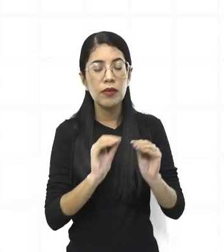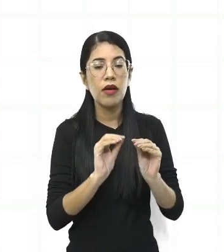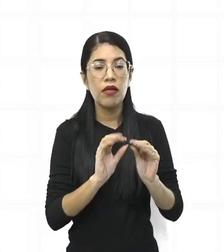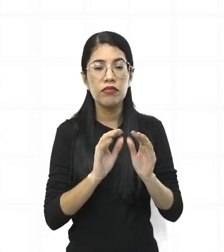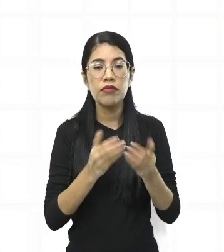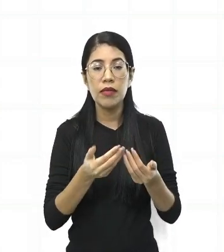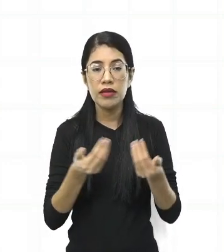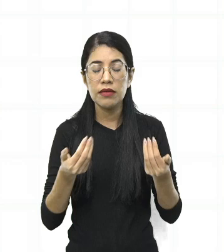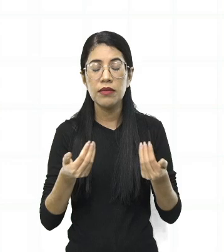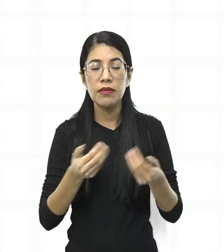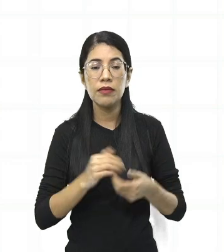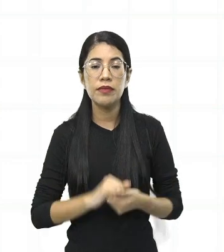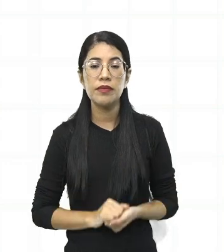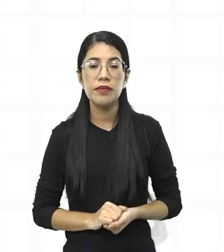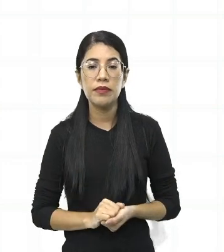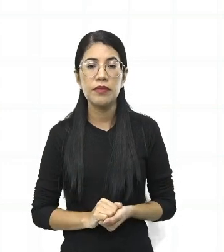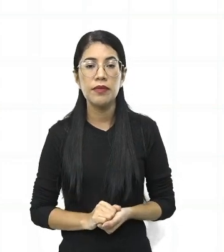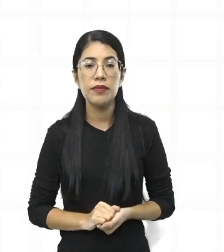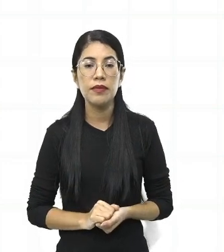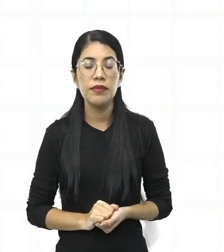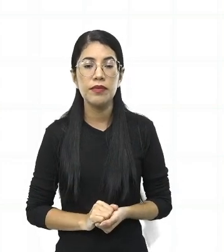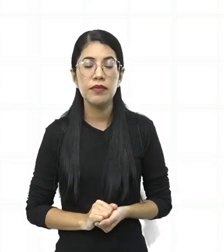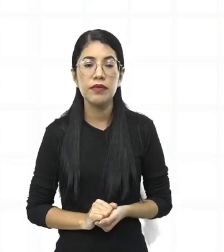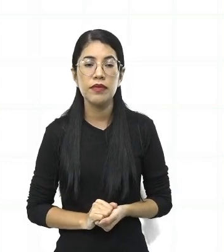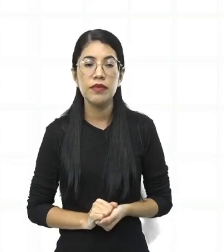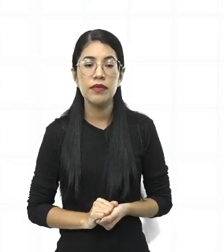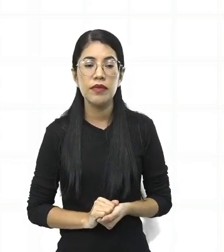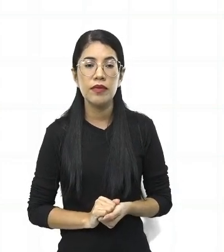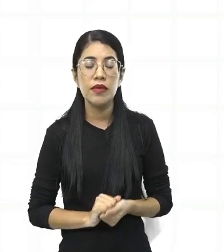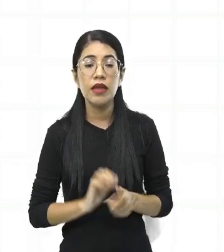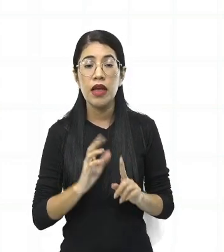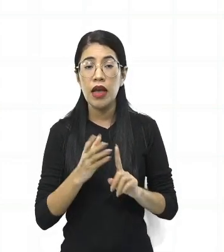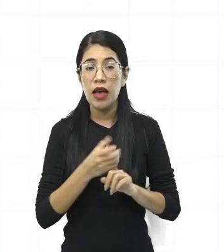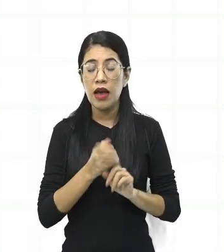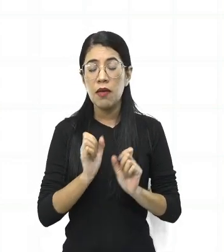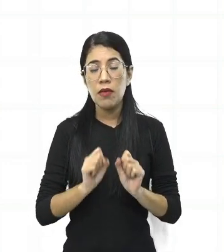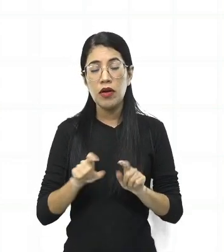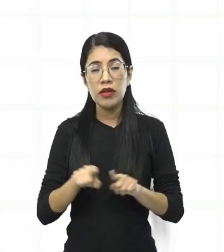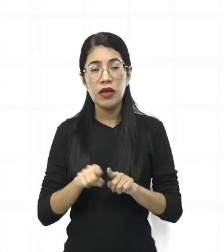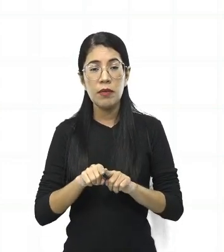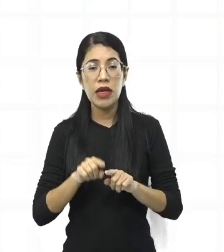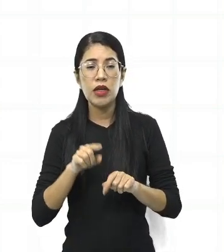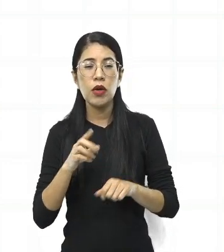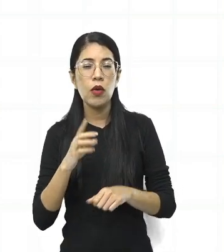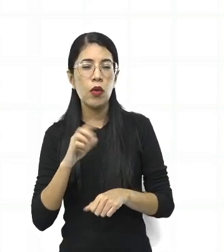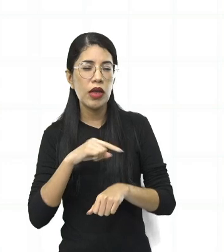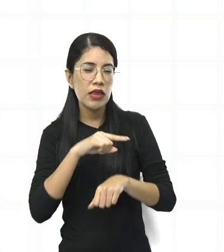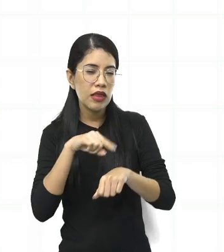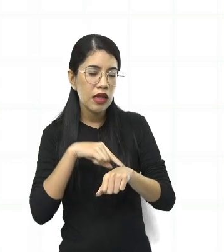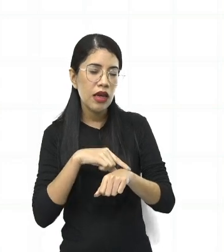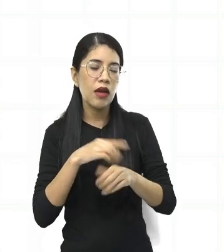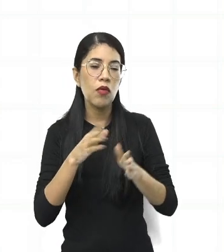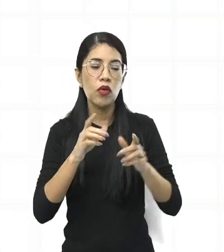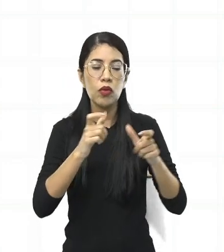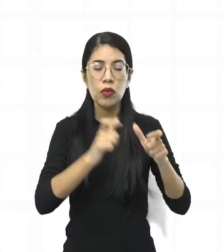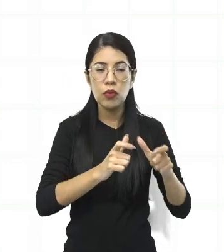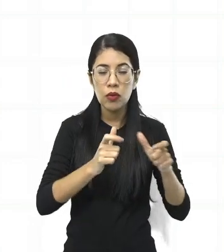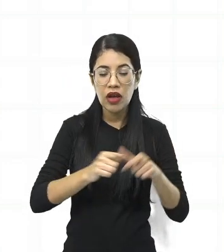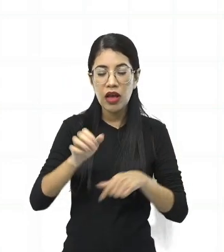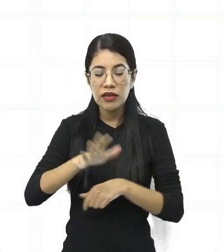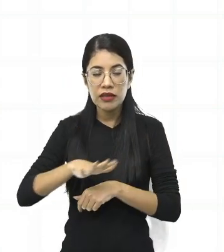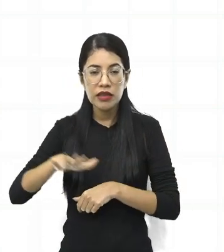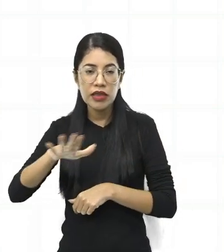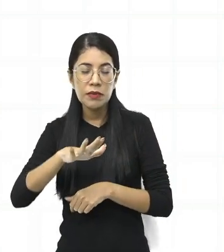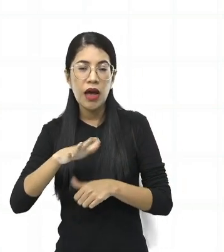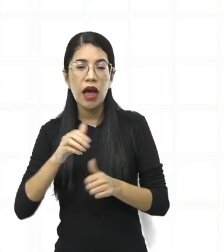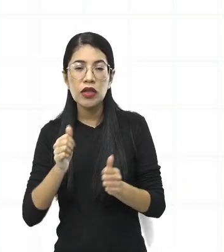deslocado, tá? Deslocado. Os adjuntos adverbiais, gente, lembrando que ele pode dar a ideia de tempo, de lugar, né, de espaço,